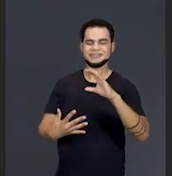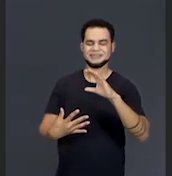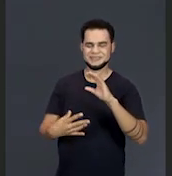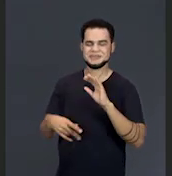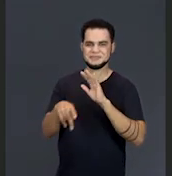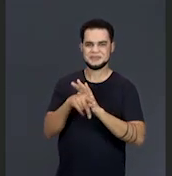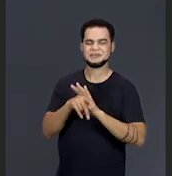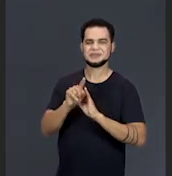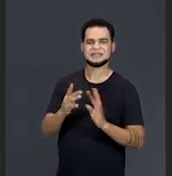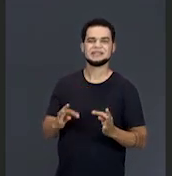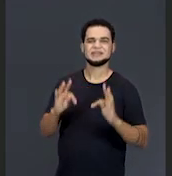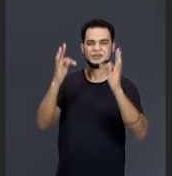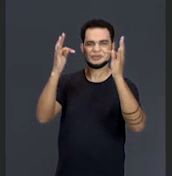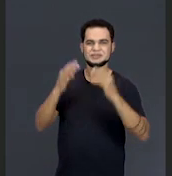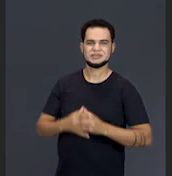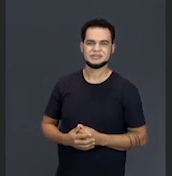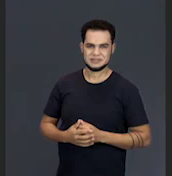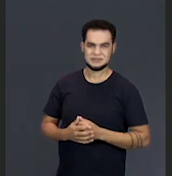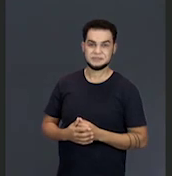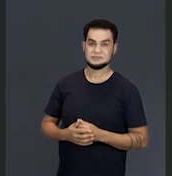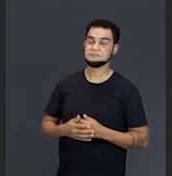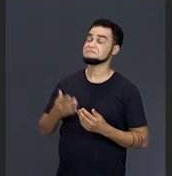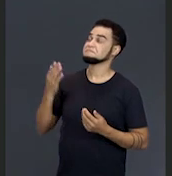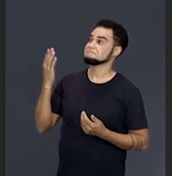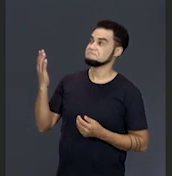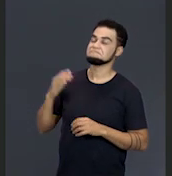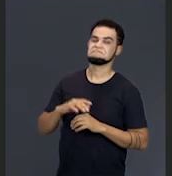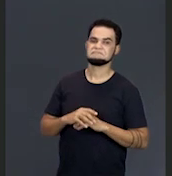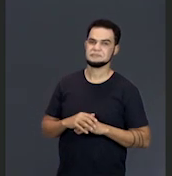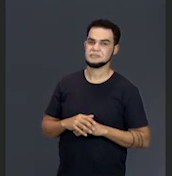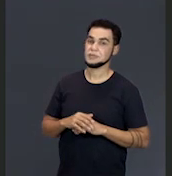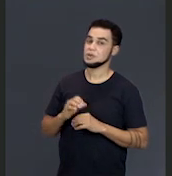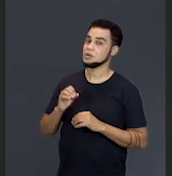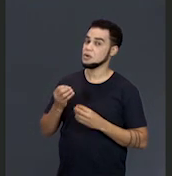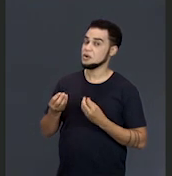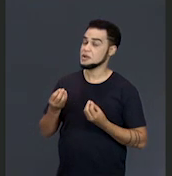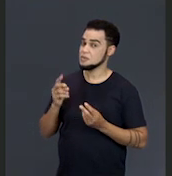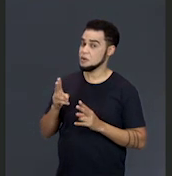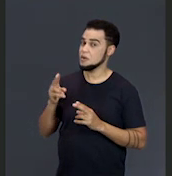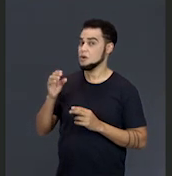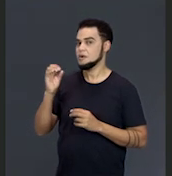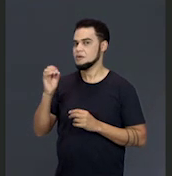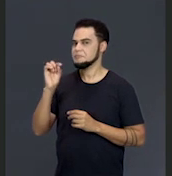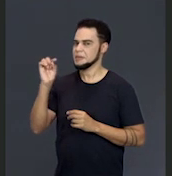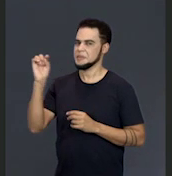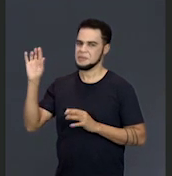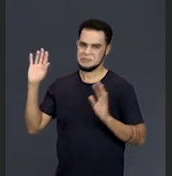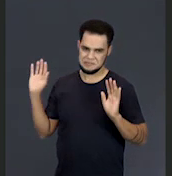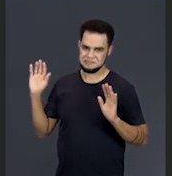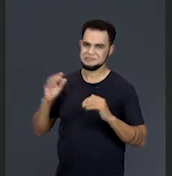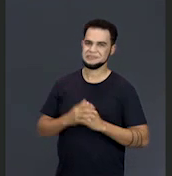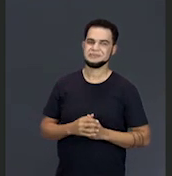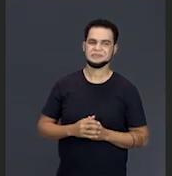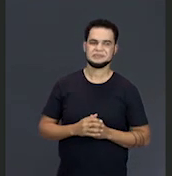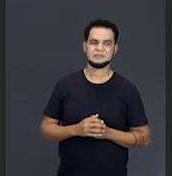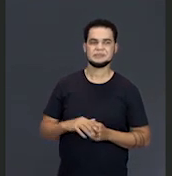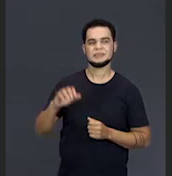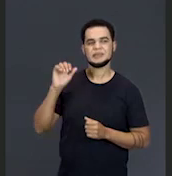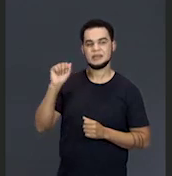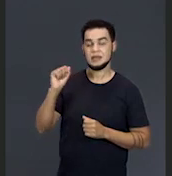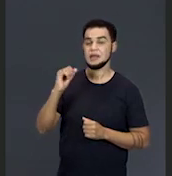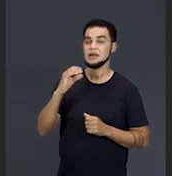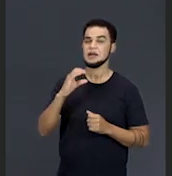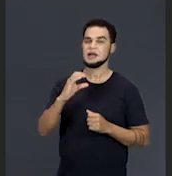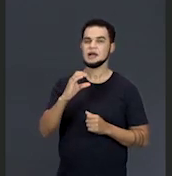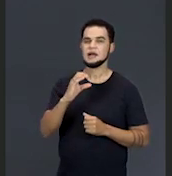essa tecnologia, como o 3 pontinhos. A. Cromossomo linear e a